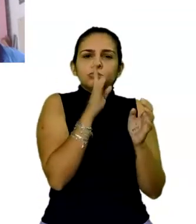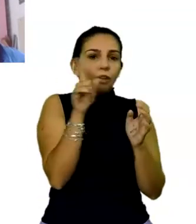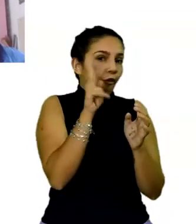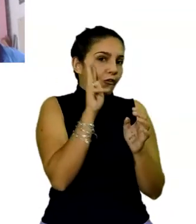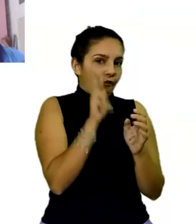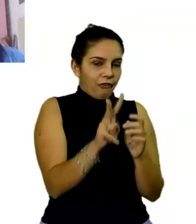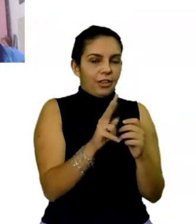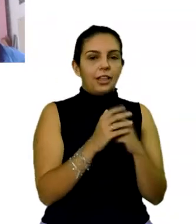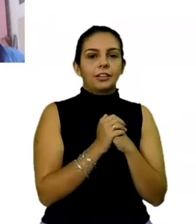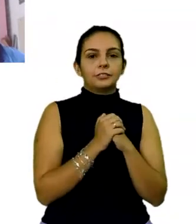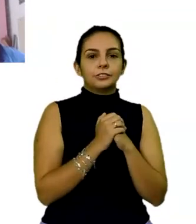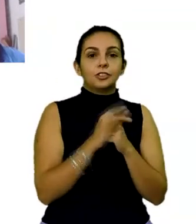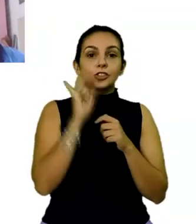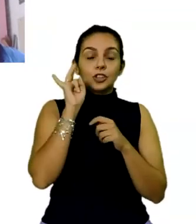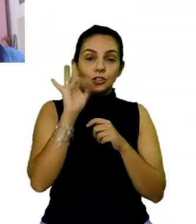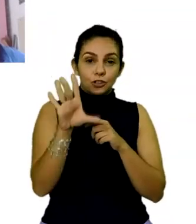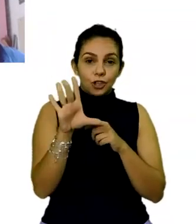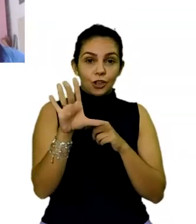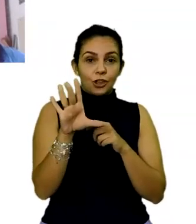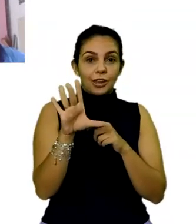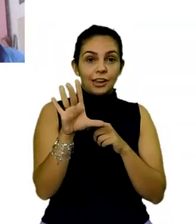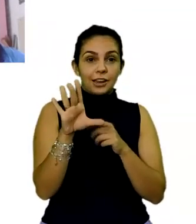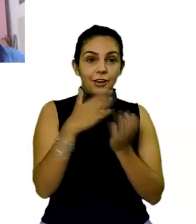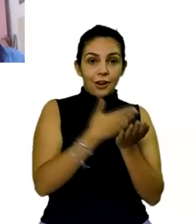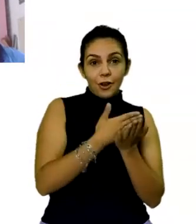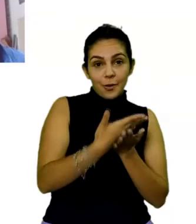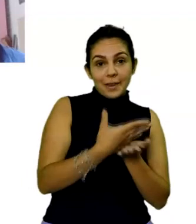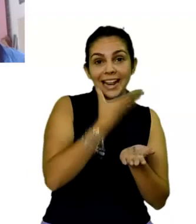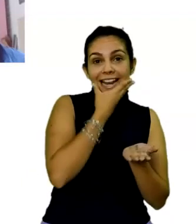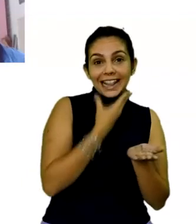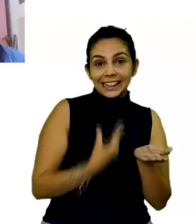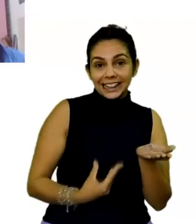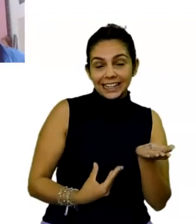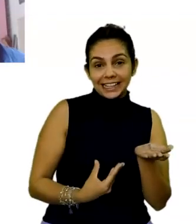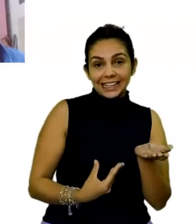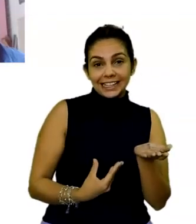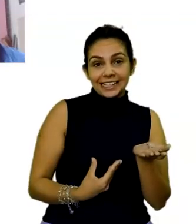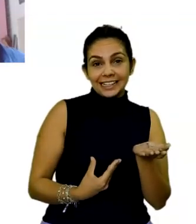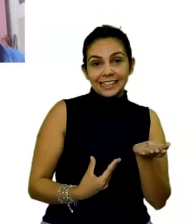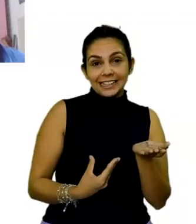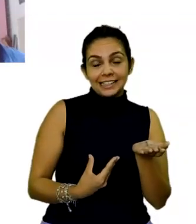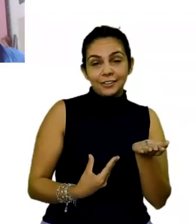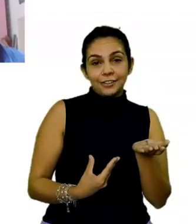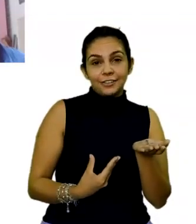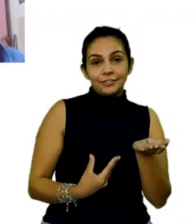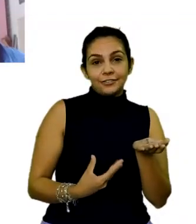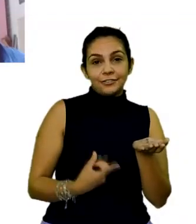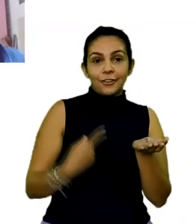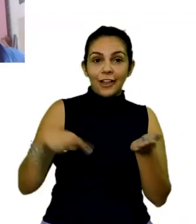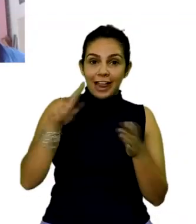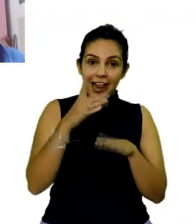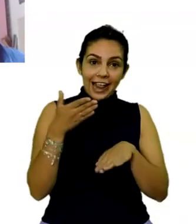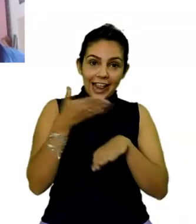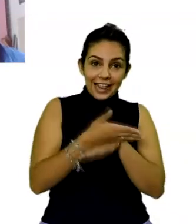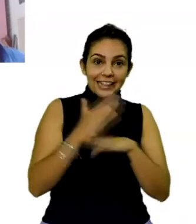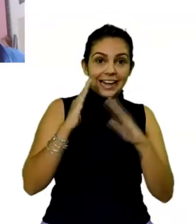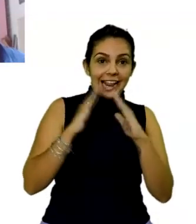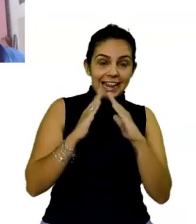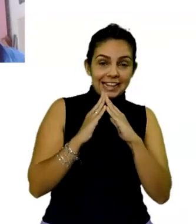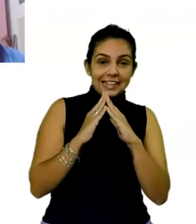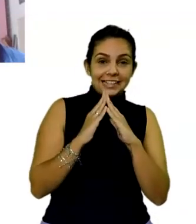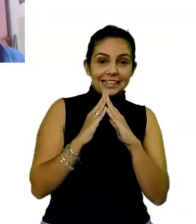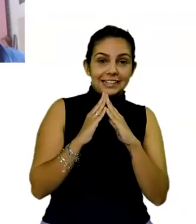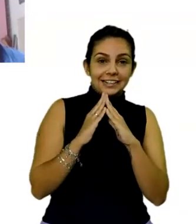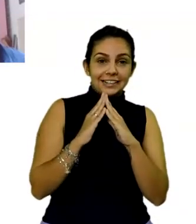ninguém vê. Só que quando começa o Natal, nas ceias de Natal, eles entram nas